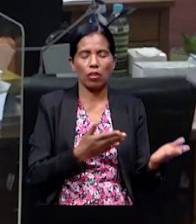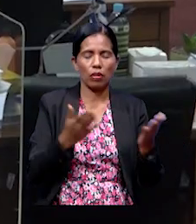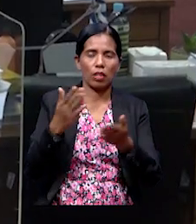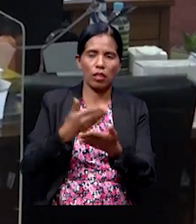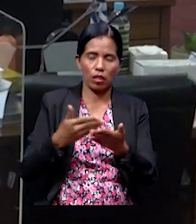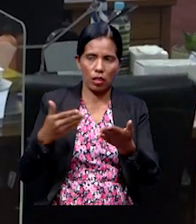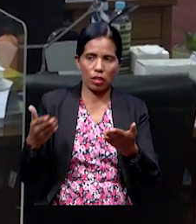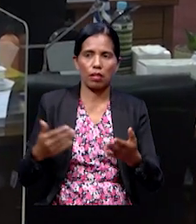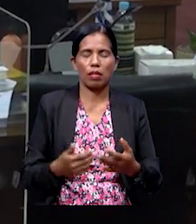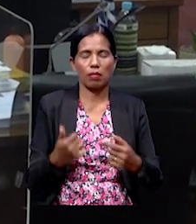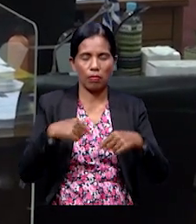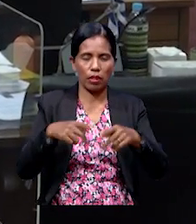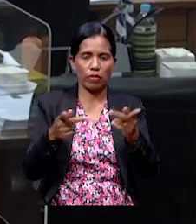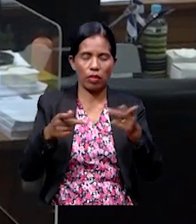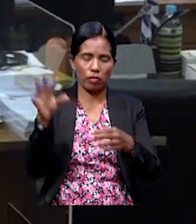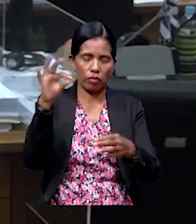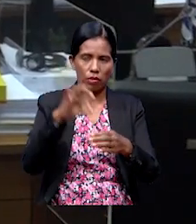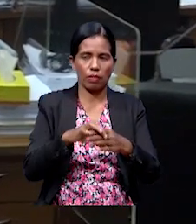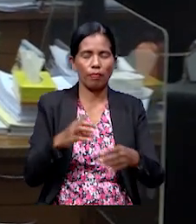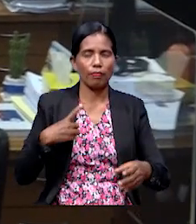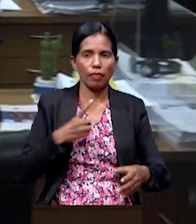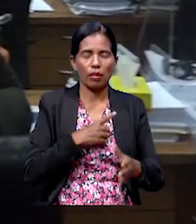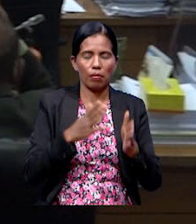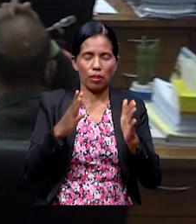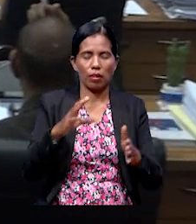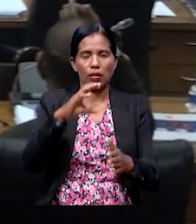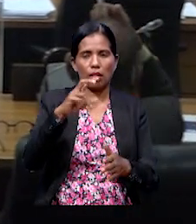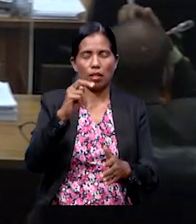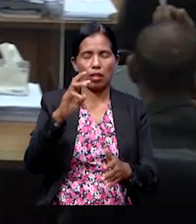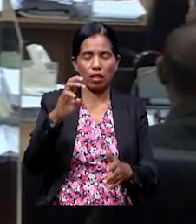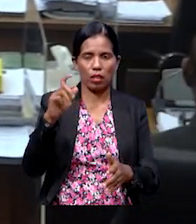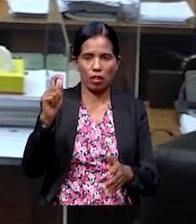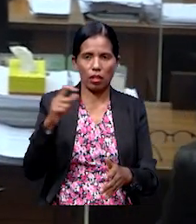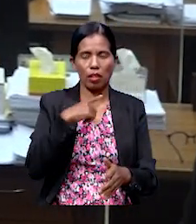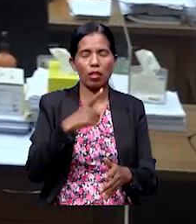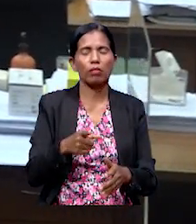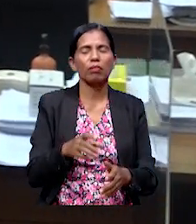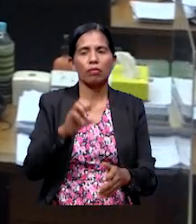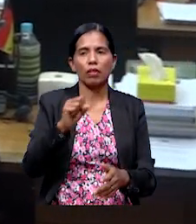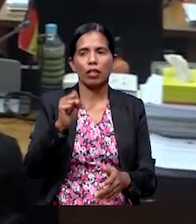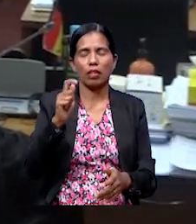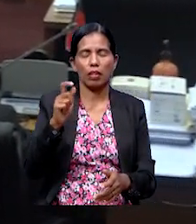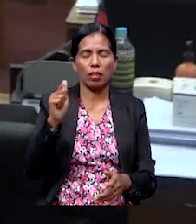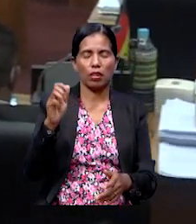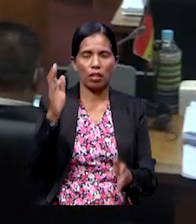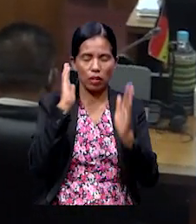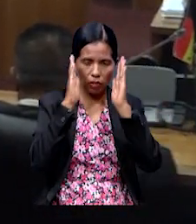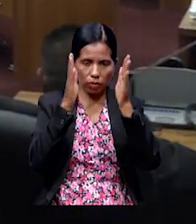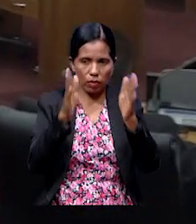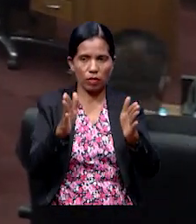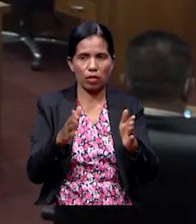votação. Deputada CNRT Carmelita Muniz Moscuso CNE no Estai, ato concentra no